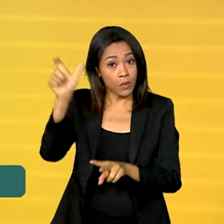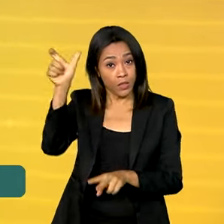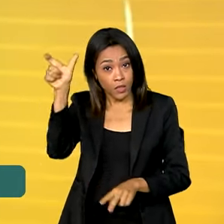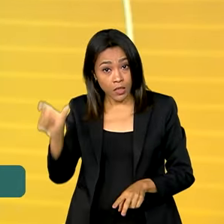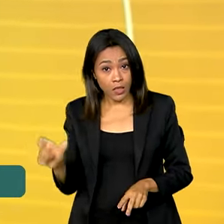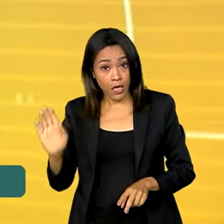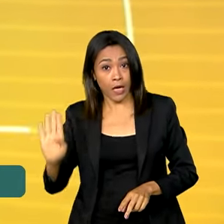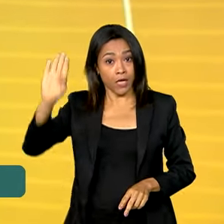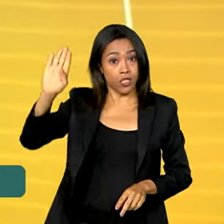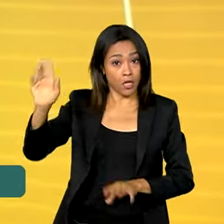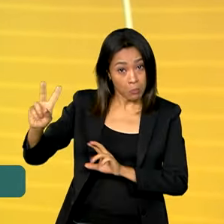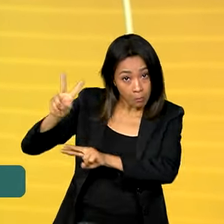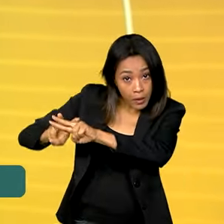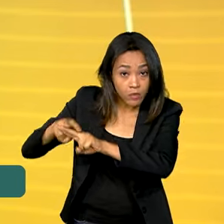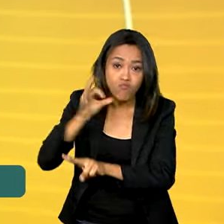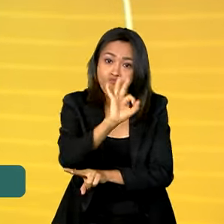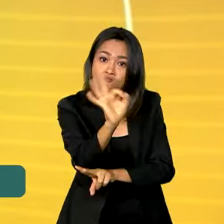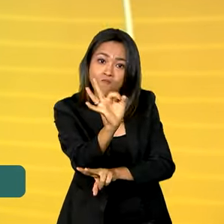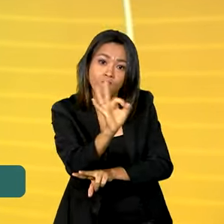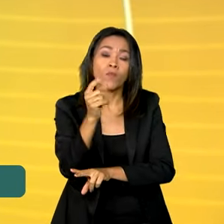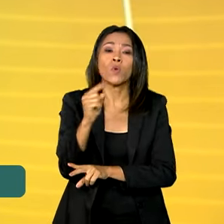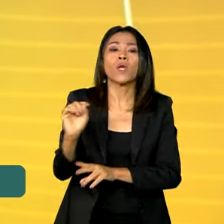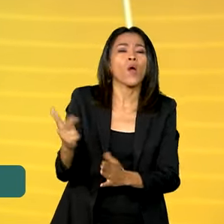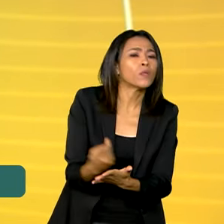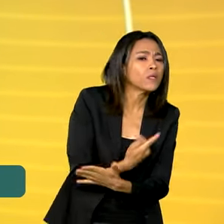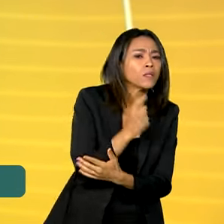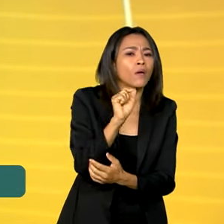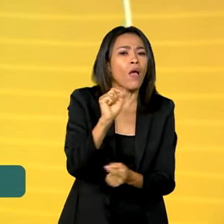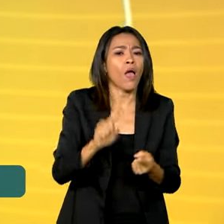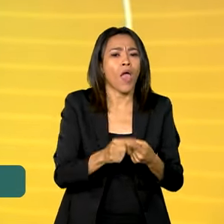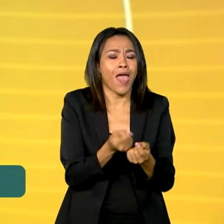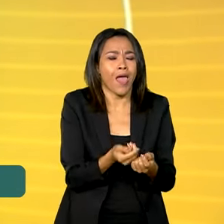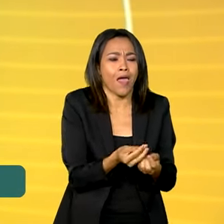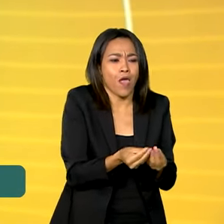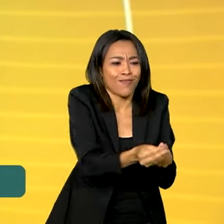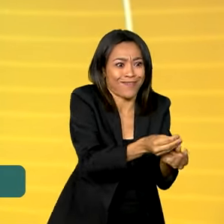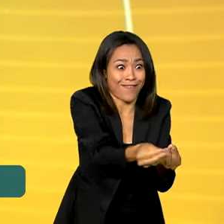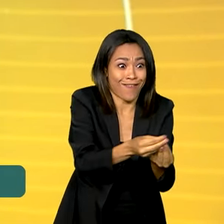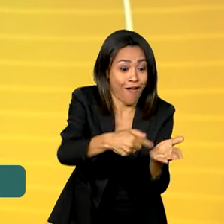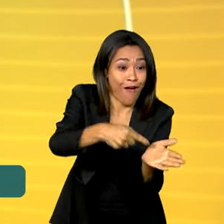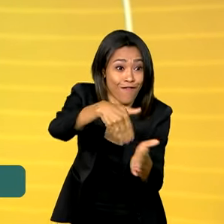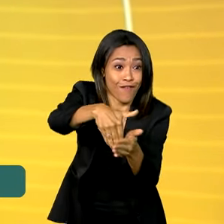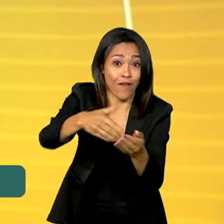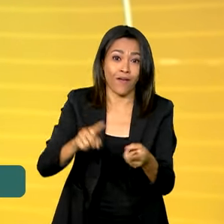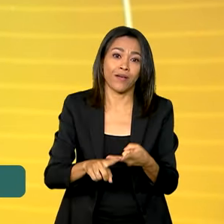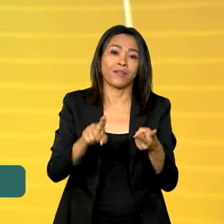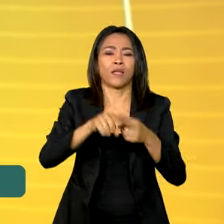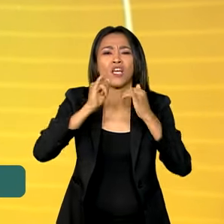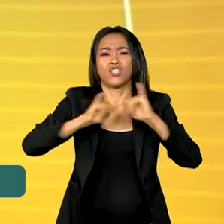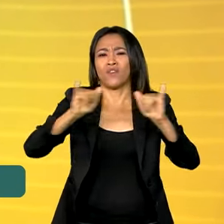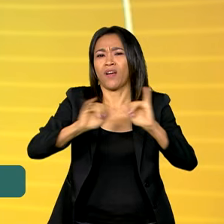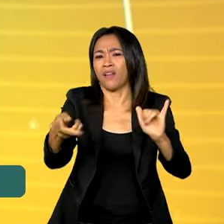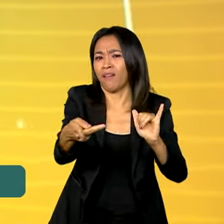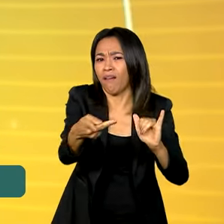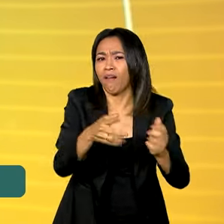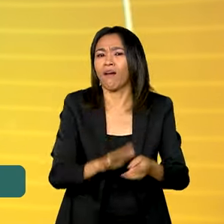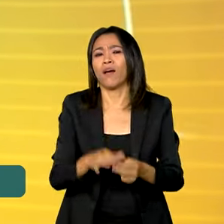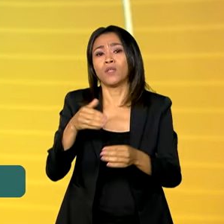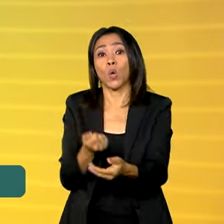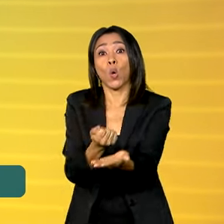candidatos. Entre os casos registrados estão ocorrências de boca de urna, propaganda eleitoral irregular, compra de